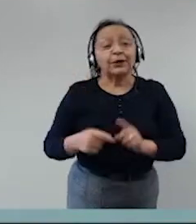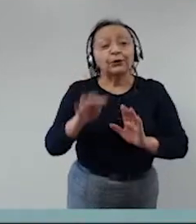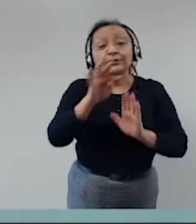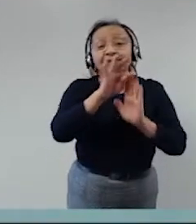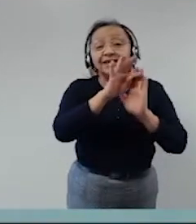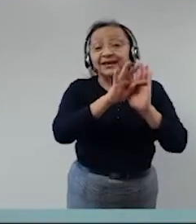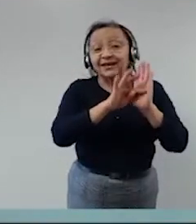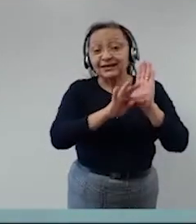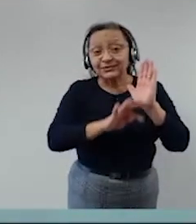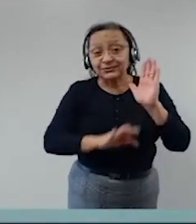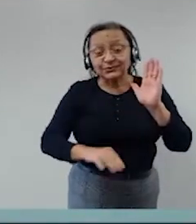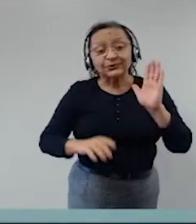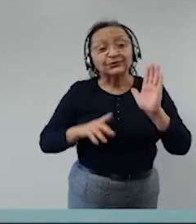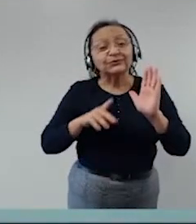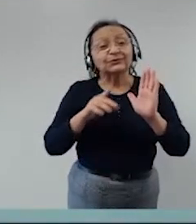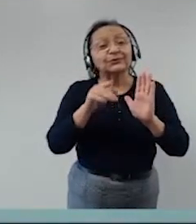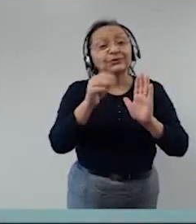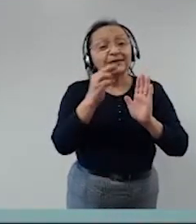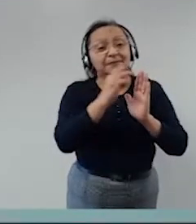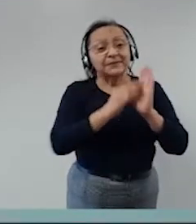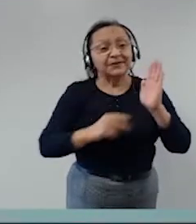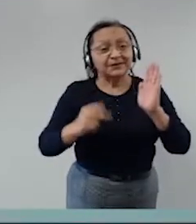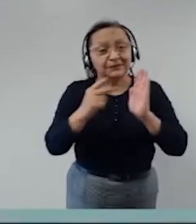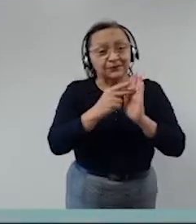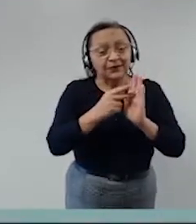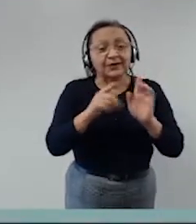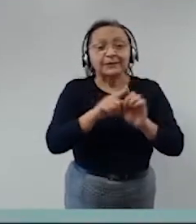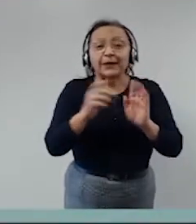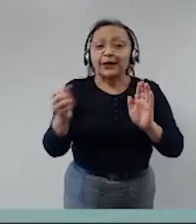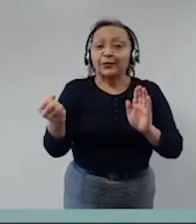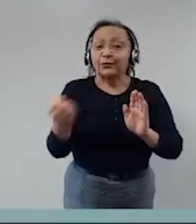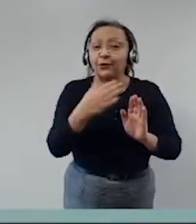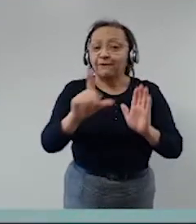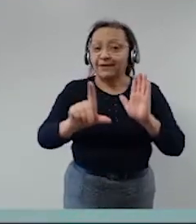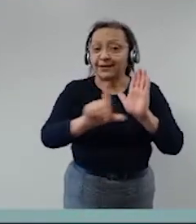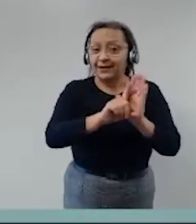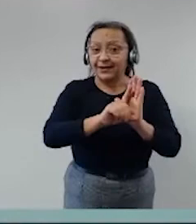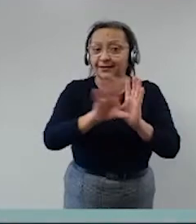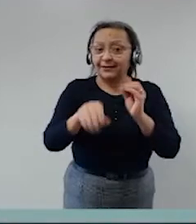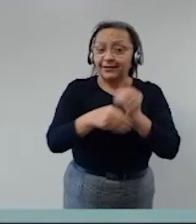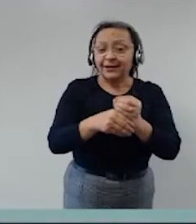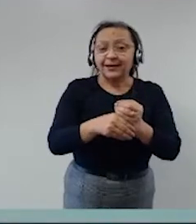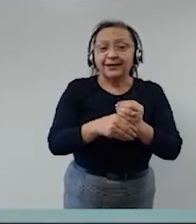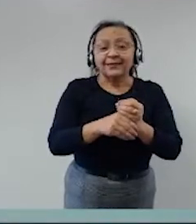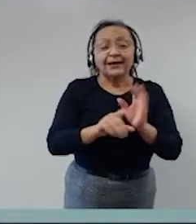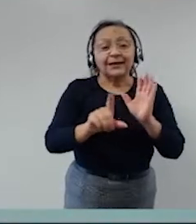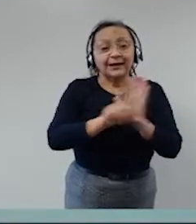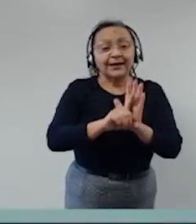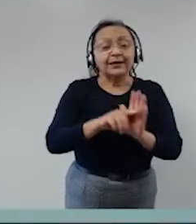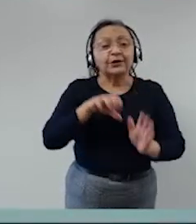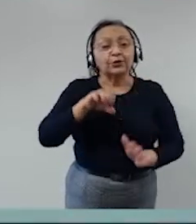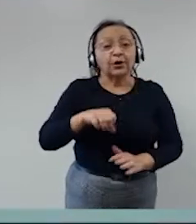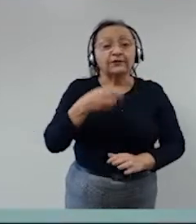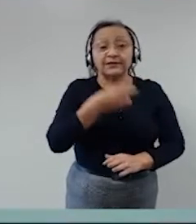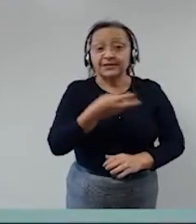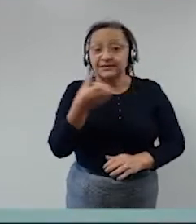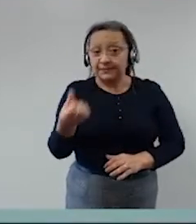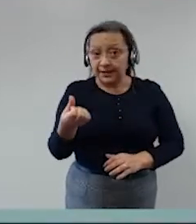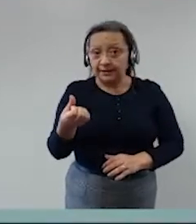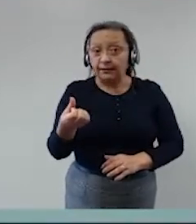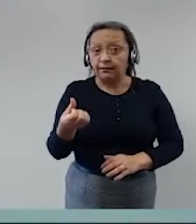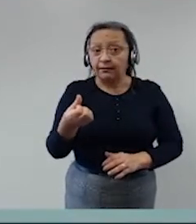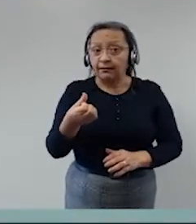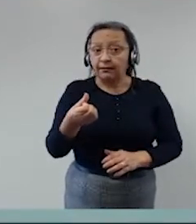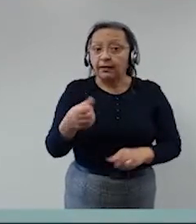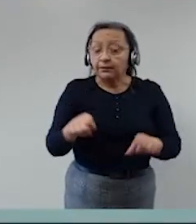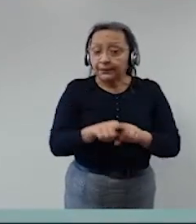provisórias e a nova lei que conformou a 936, ela também trouxe a manutenção dessa